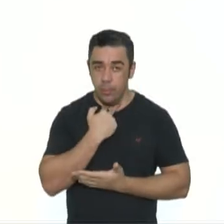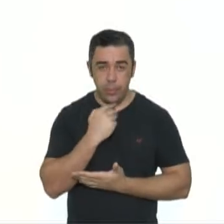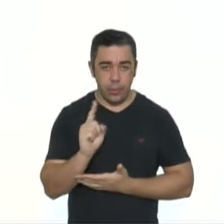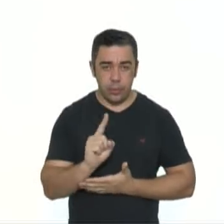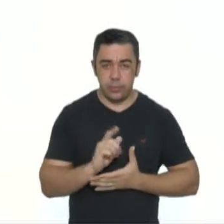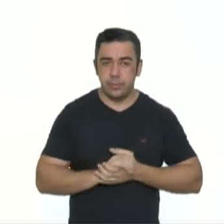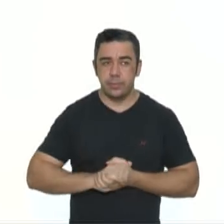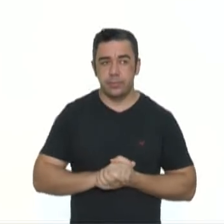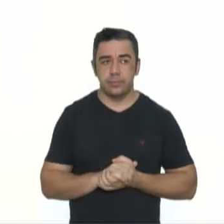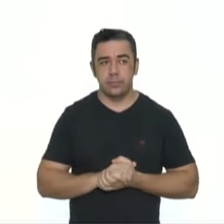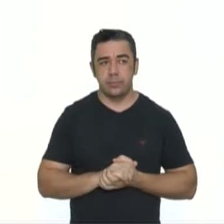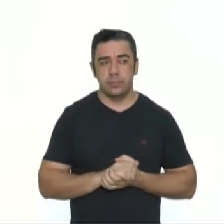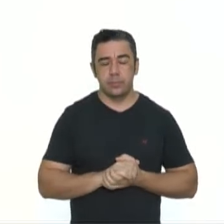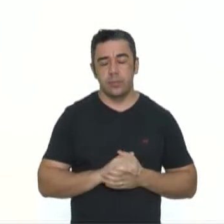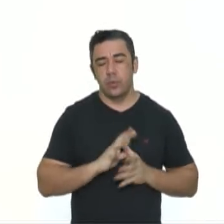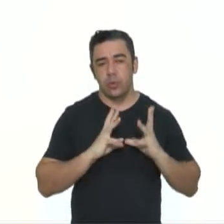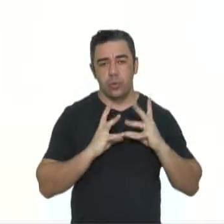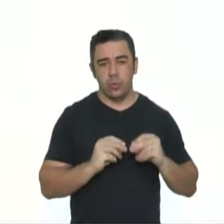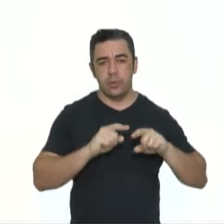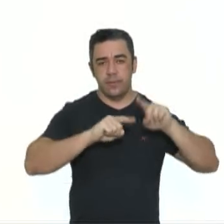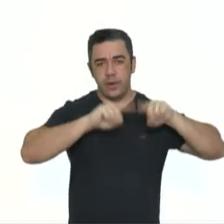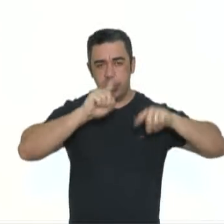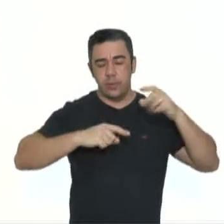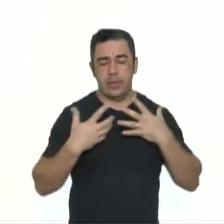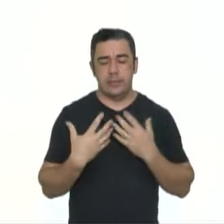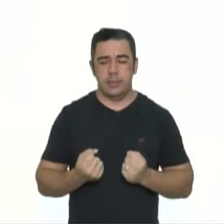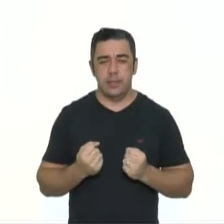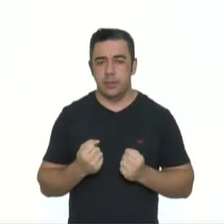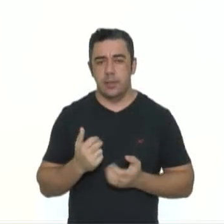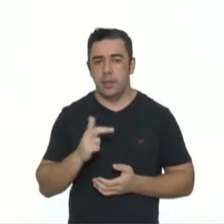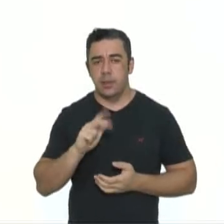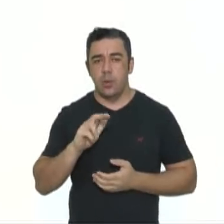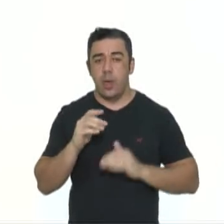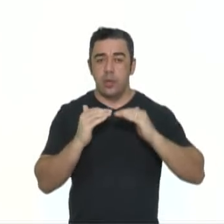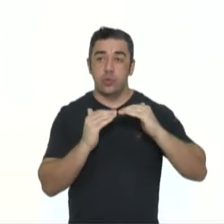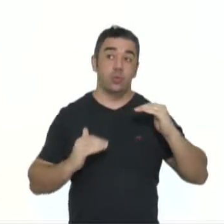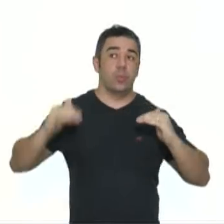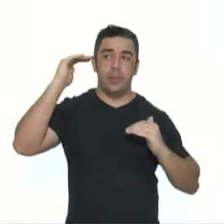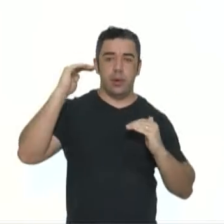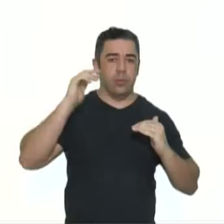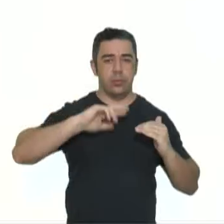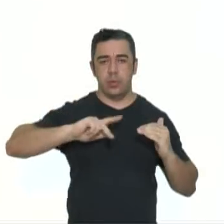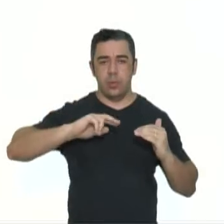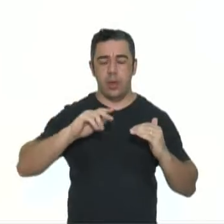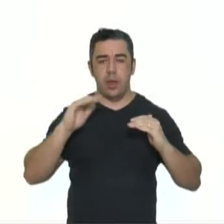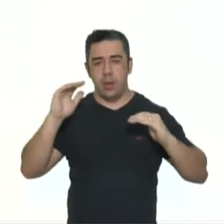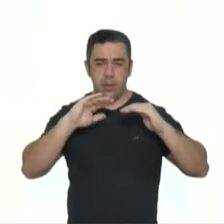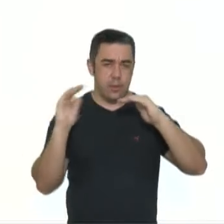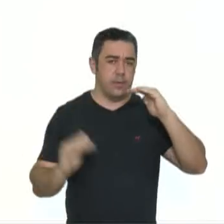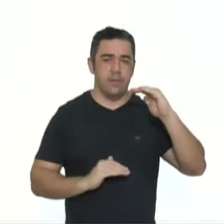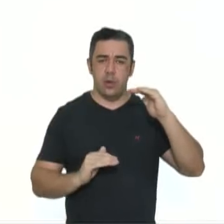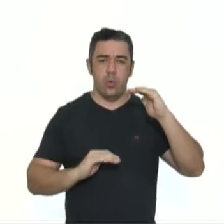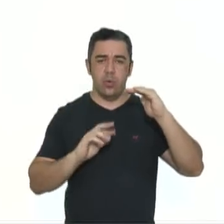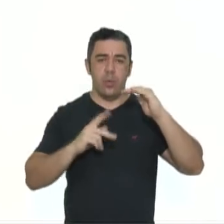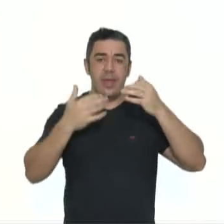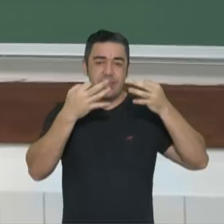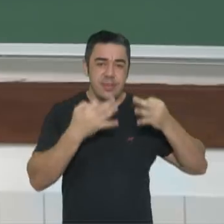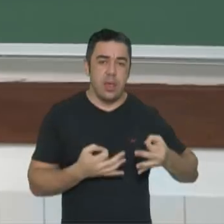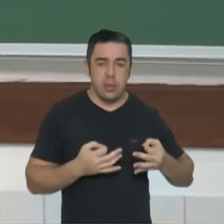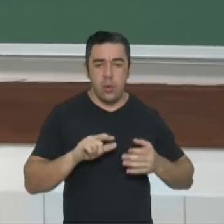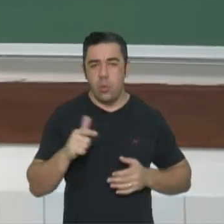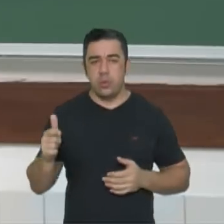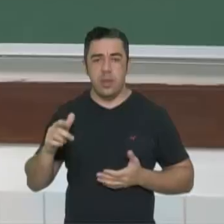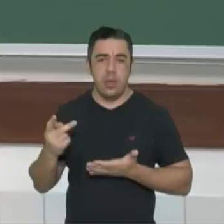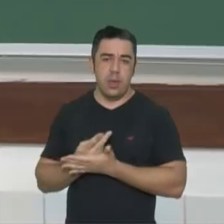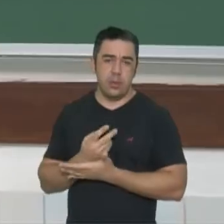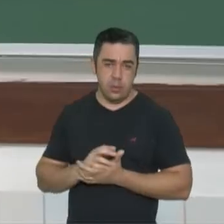pode. Ó, todas as variações são aceitas e nenhuma delas é superior ou considerada mais correta do